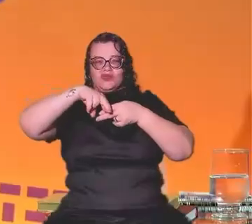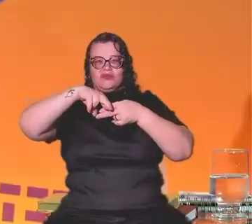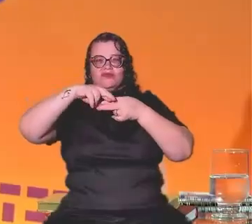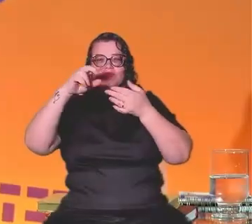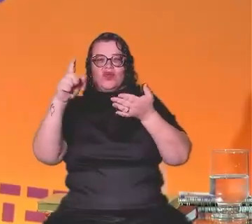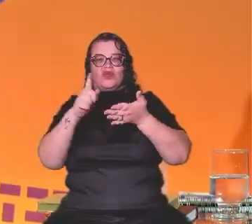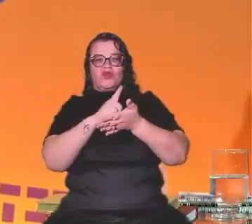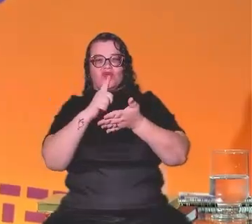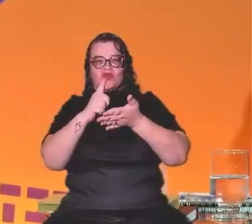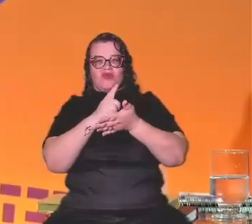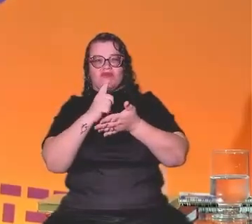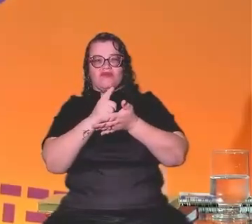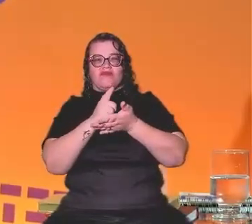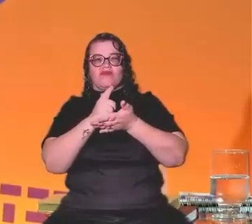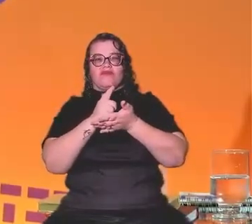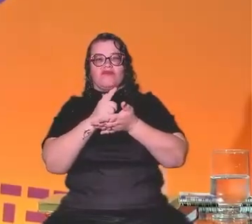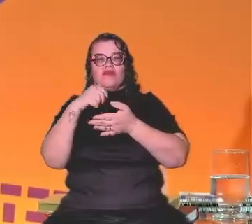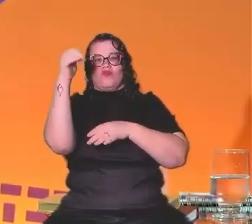que meu celular desligou.